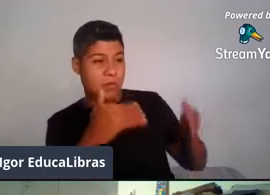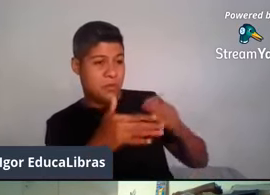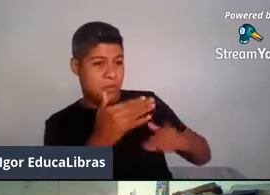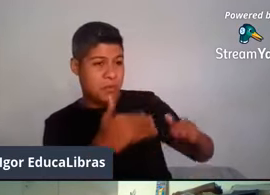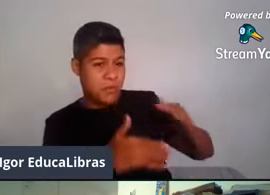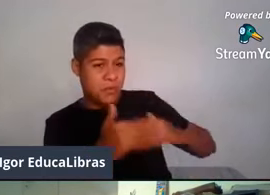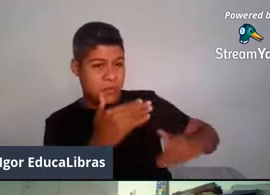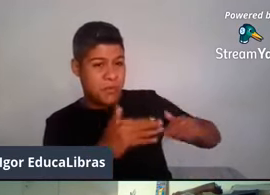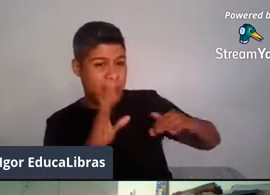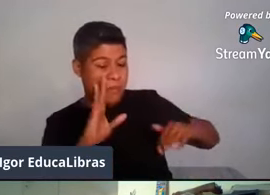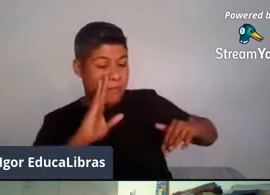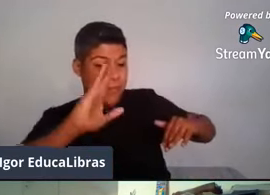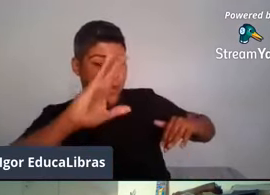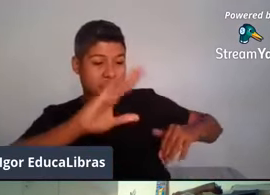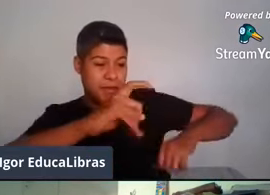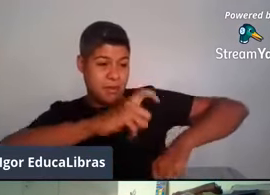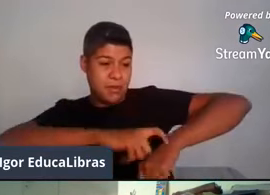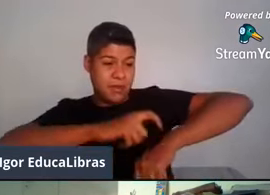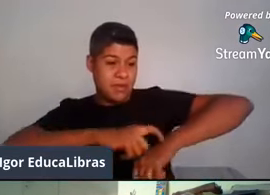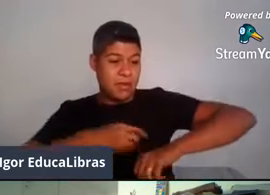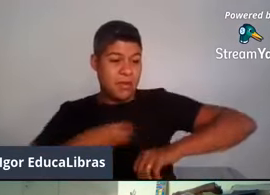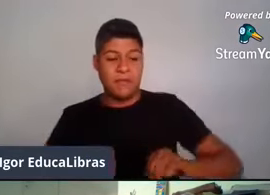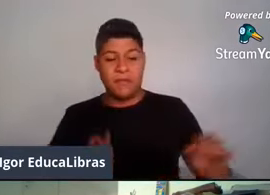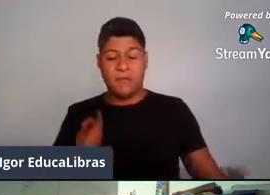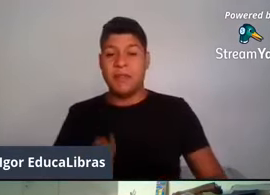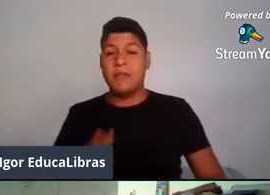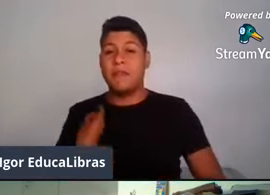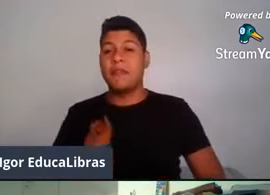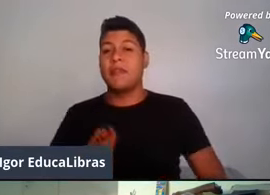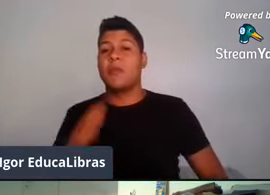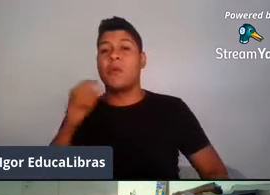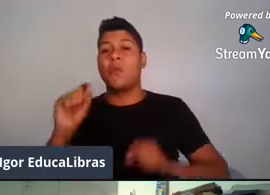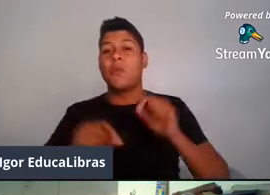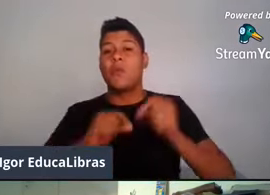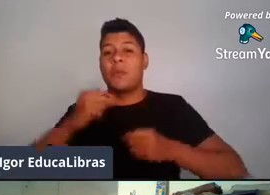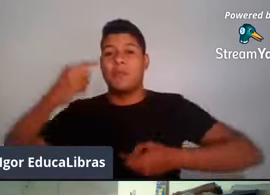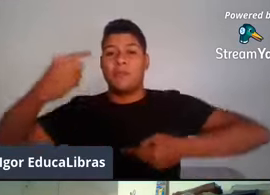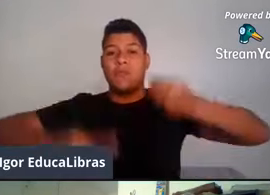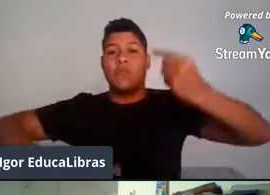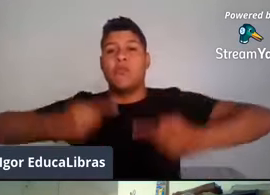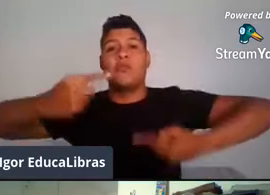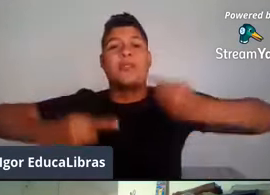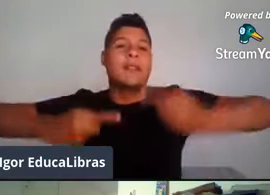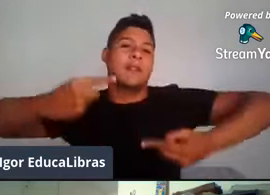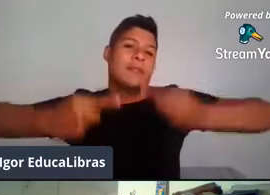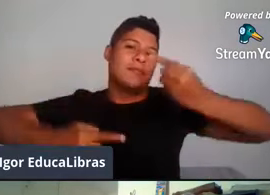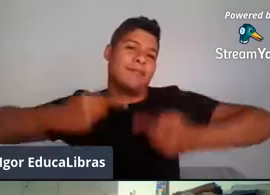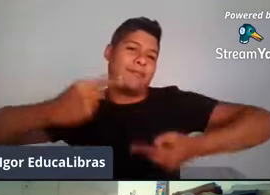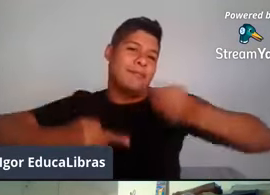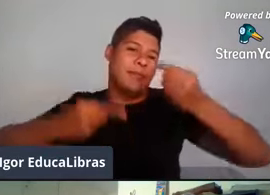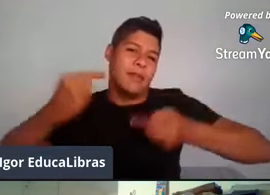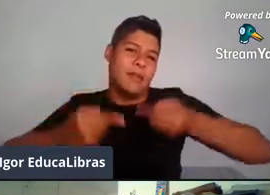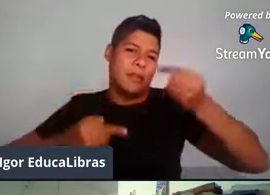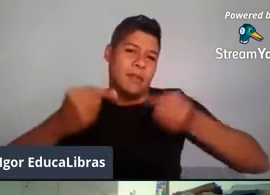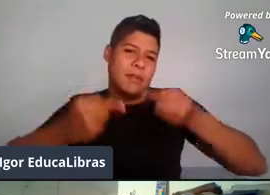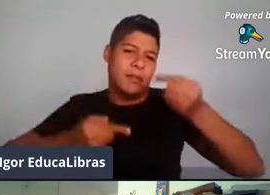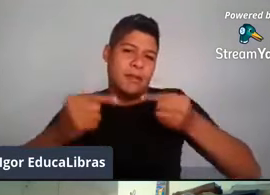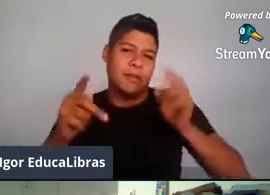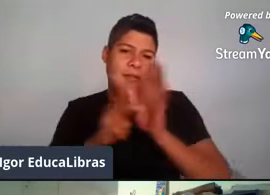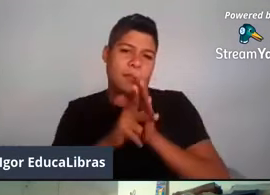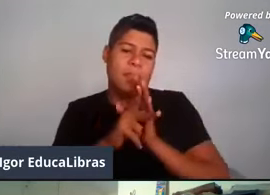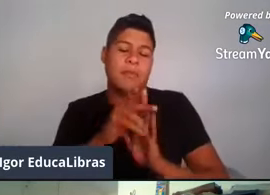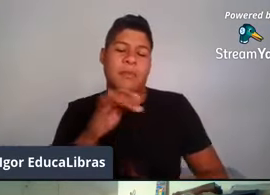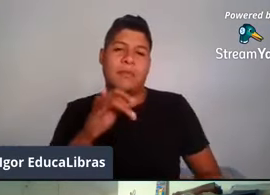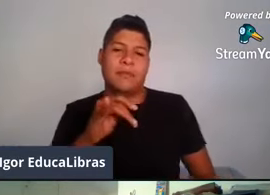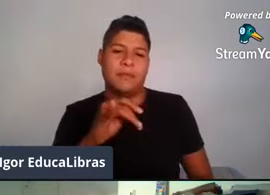principalmente no momento atual que a gente vive, né, de político, e do exemplo que tem vindo de cima, eu acho